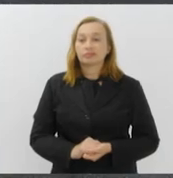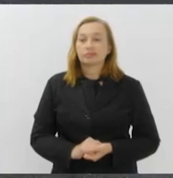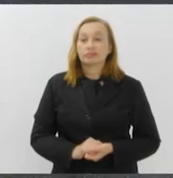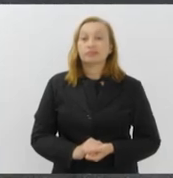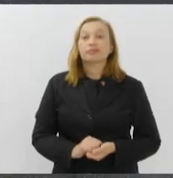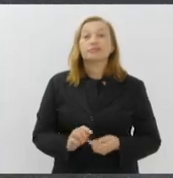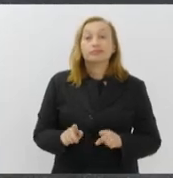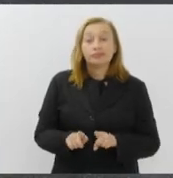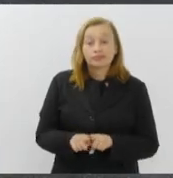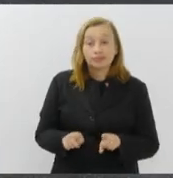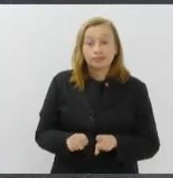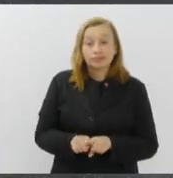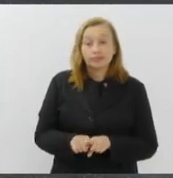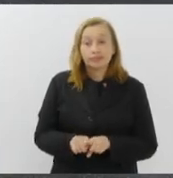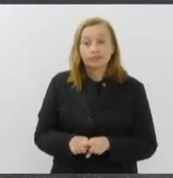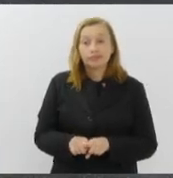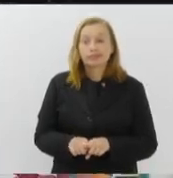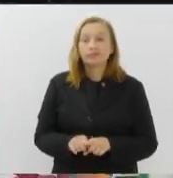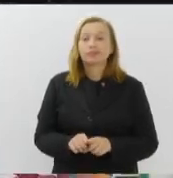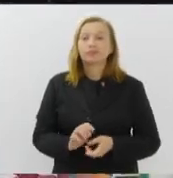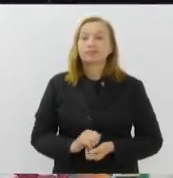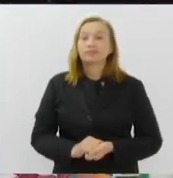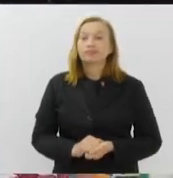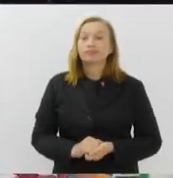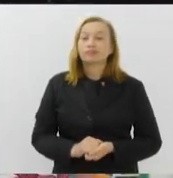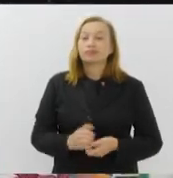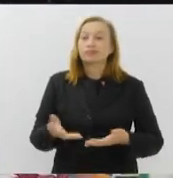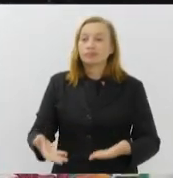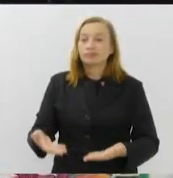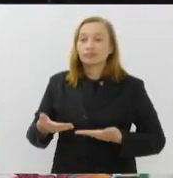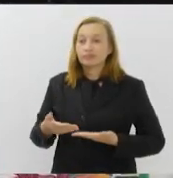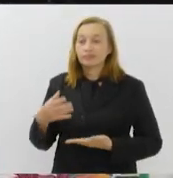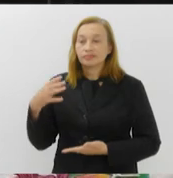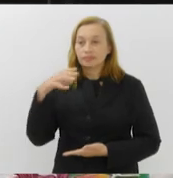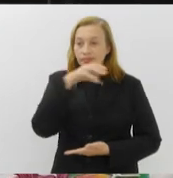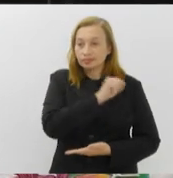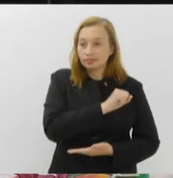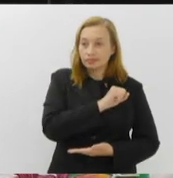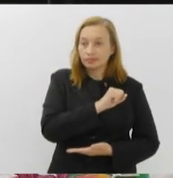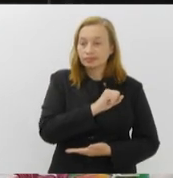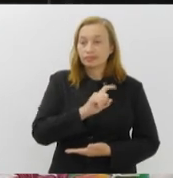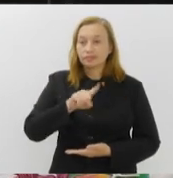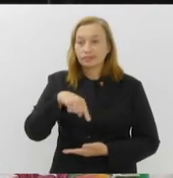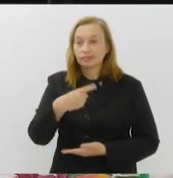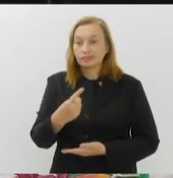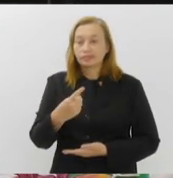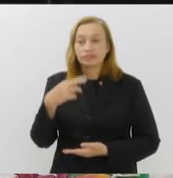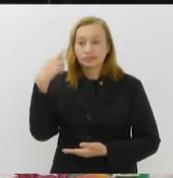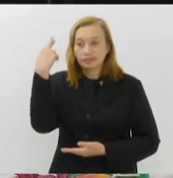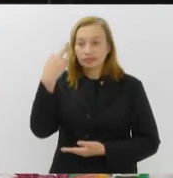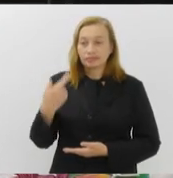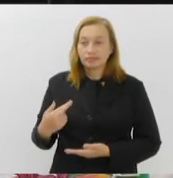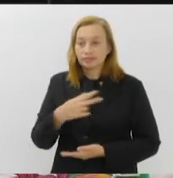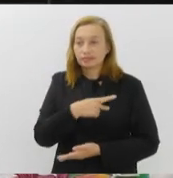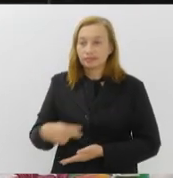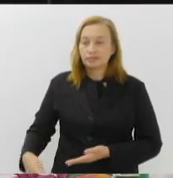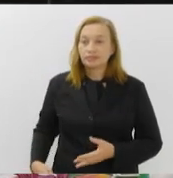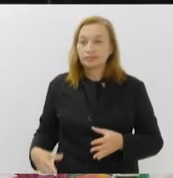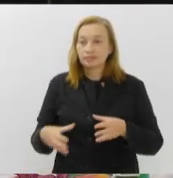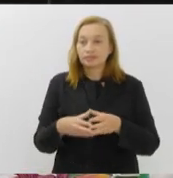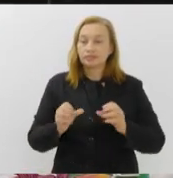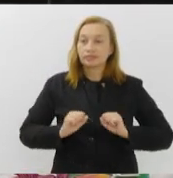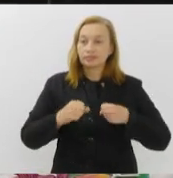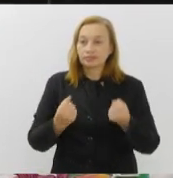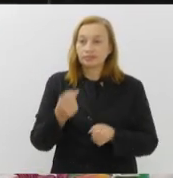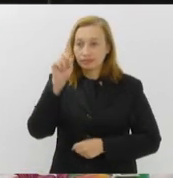Também vou concluir de compor a mesa aqui. De imediato passo a palavra, então, à presidenta da Comissão de Defesa